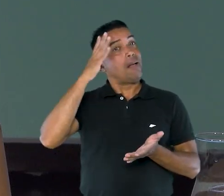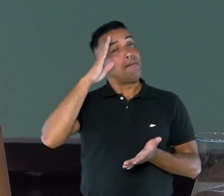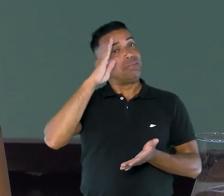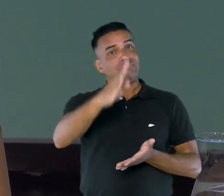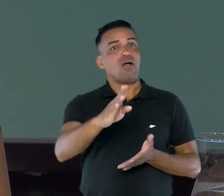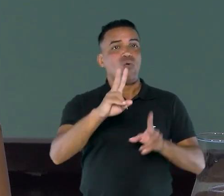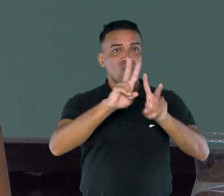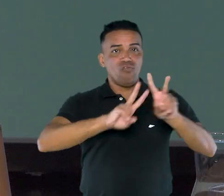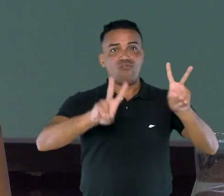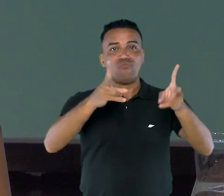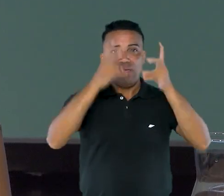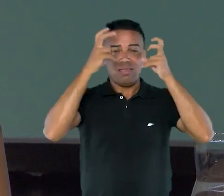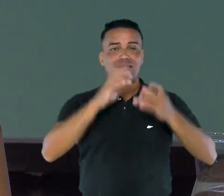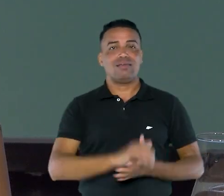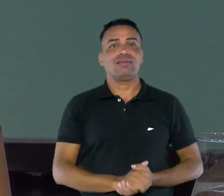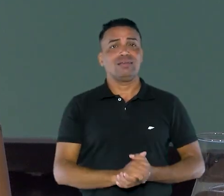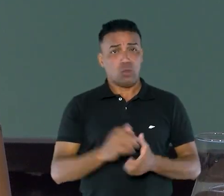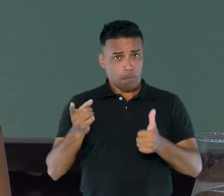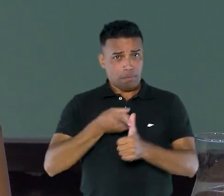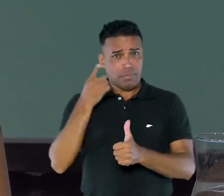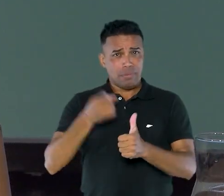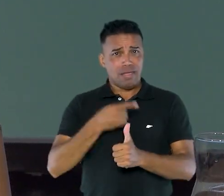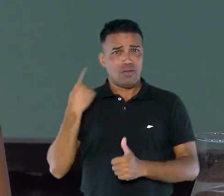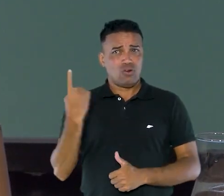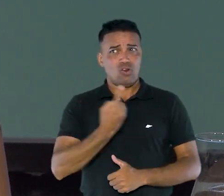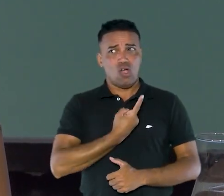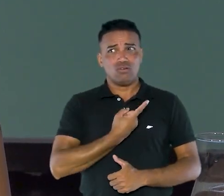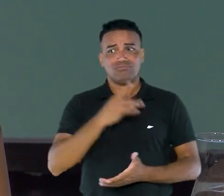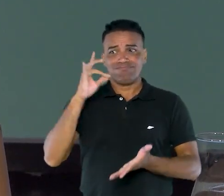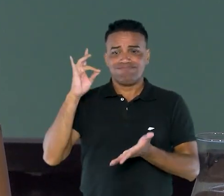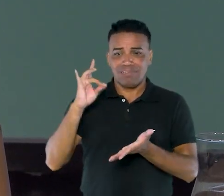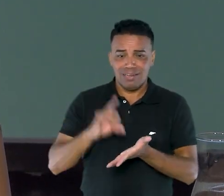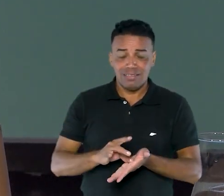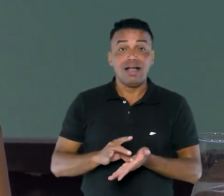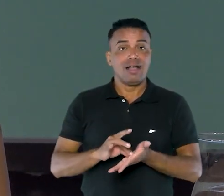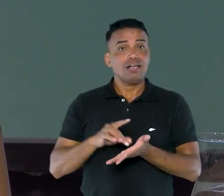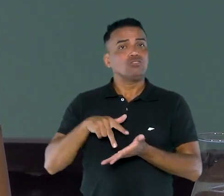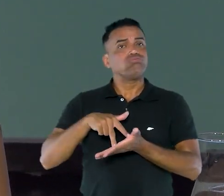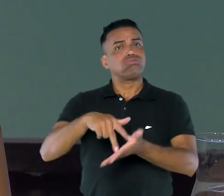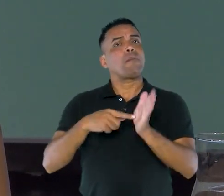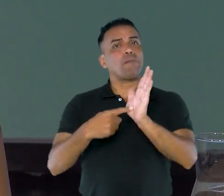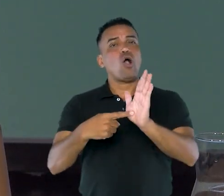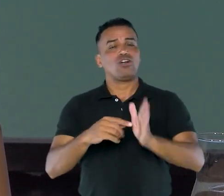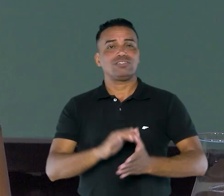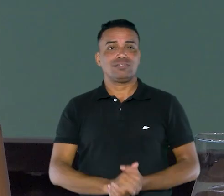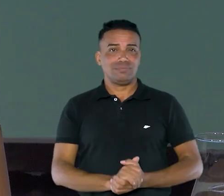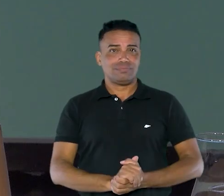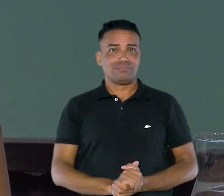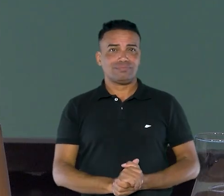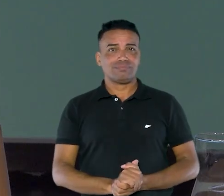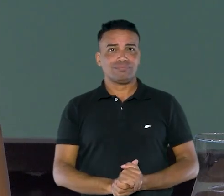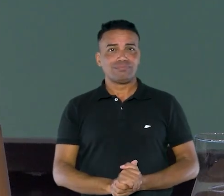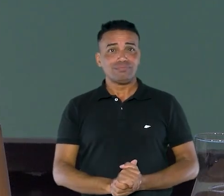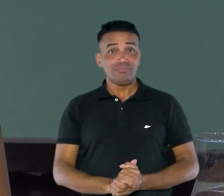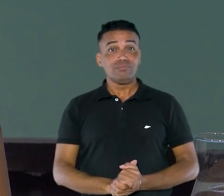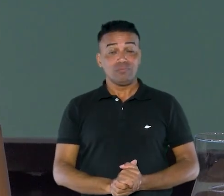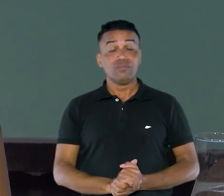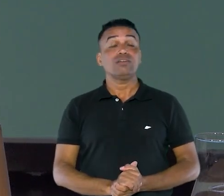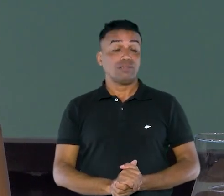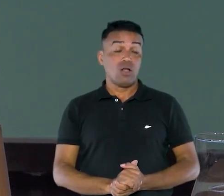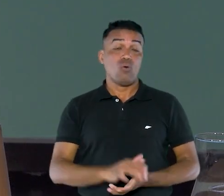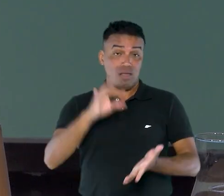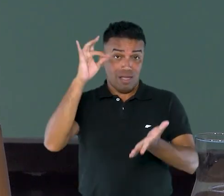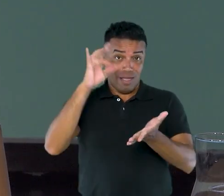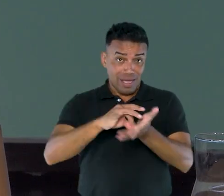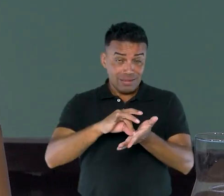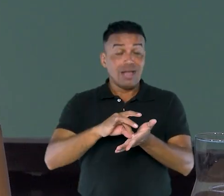que pode estar junto conosco é a realidade se impõe. Ao fim e ao cabo, ela vai se